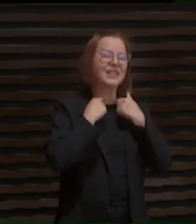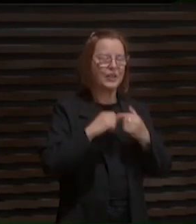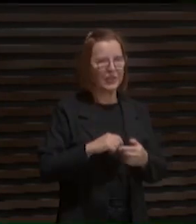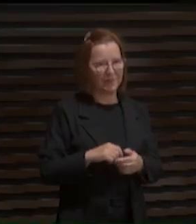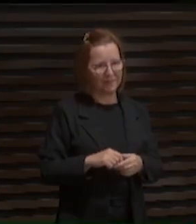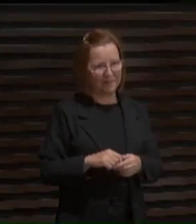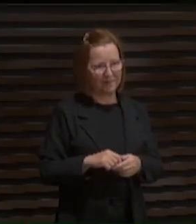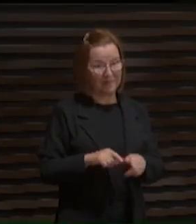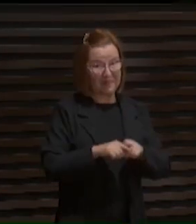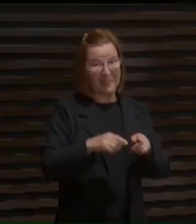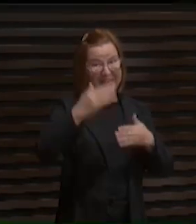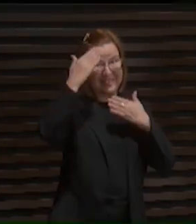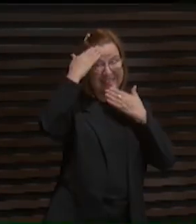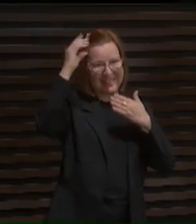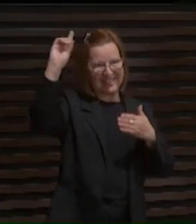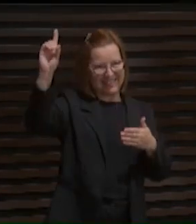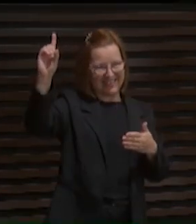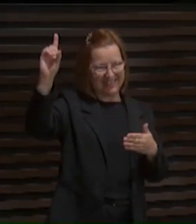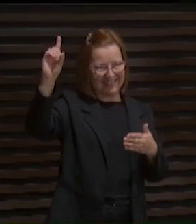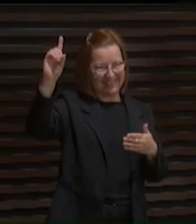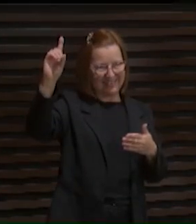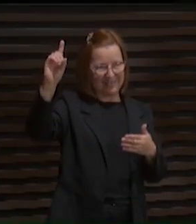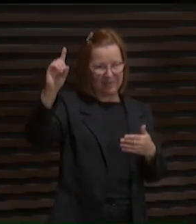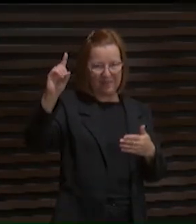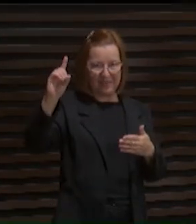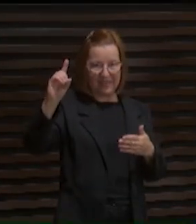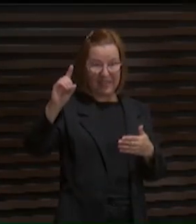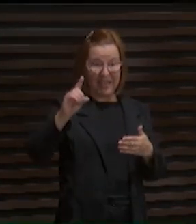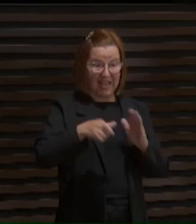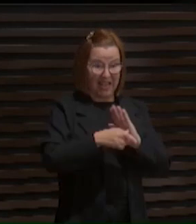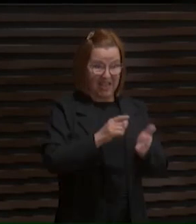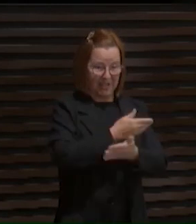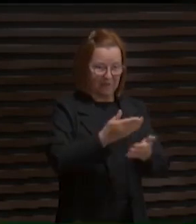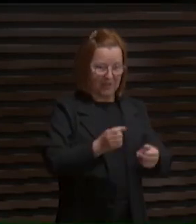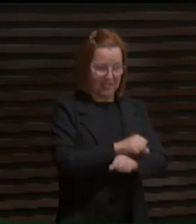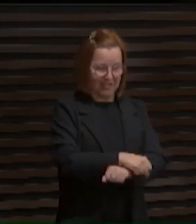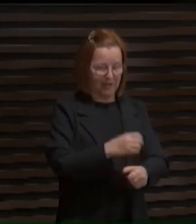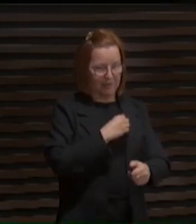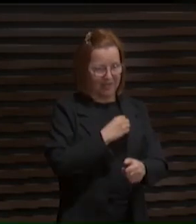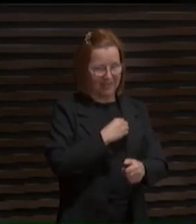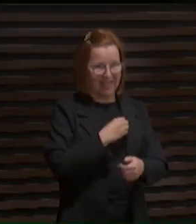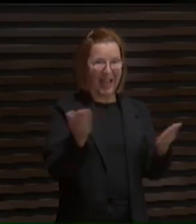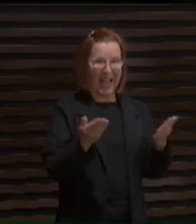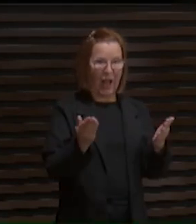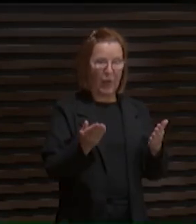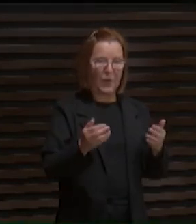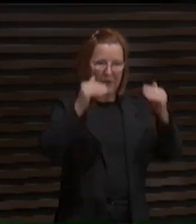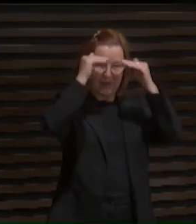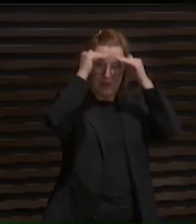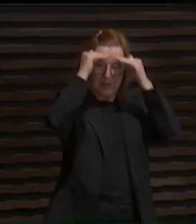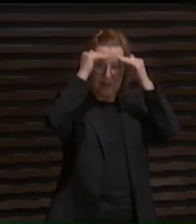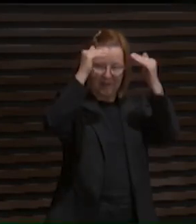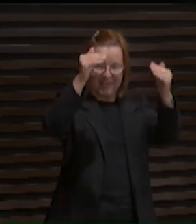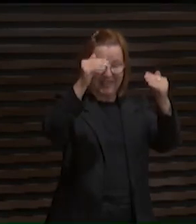Mas, graças a Deus, que tendo sido escravos do pecado, vocês vieram obedecer